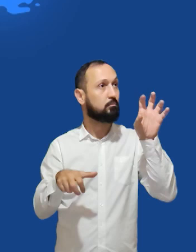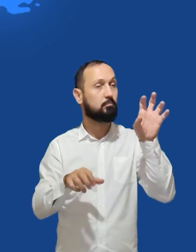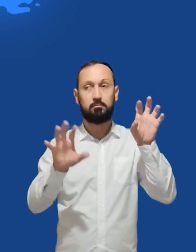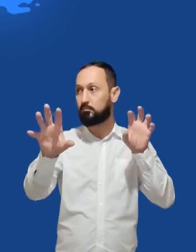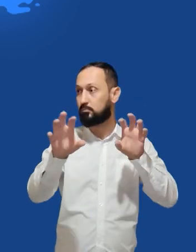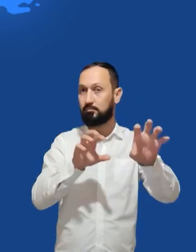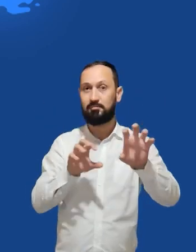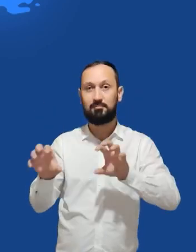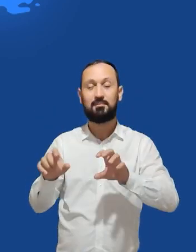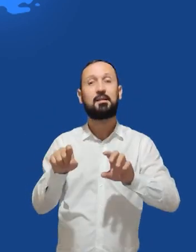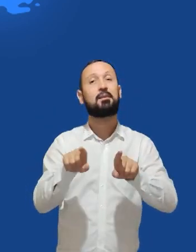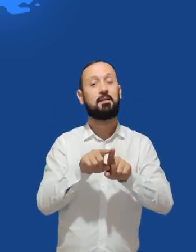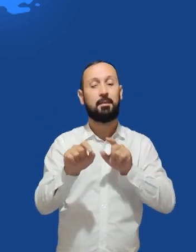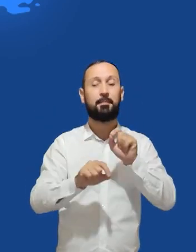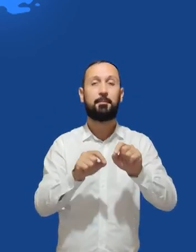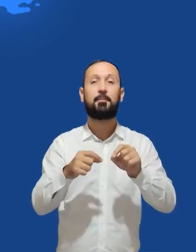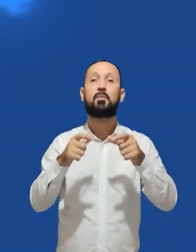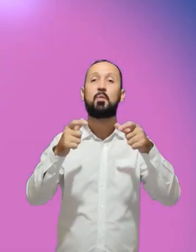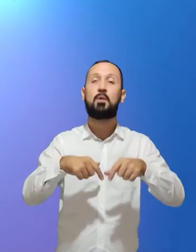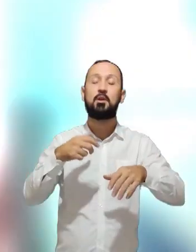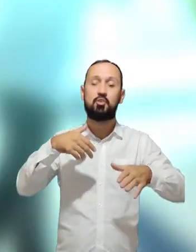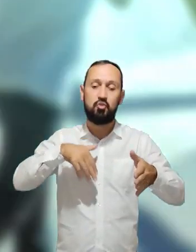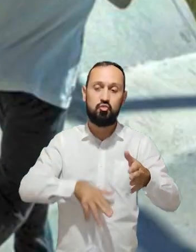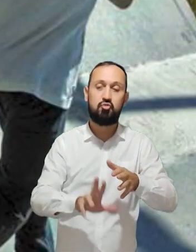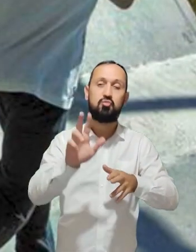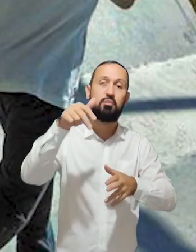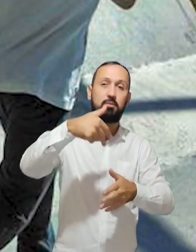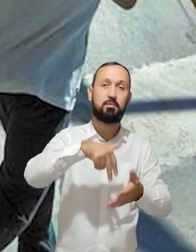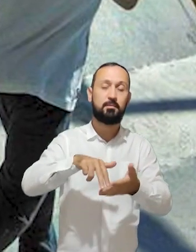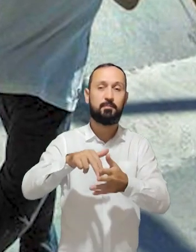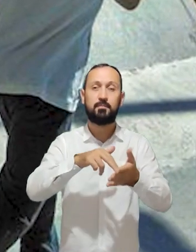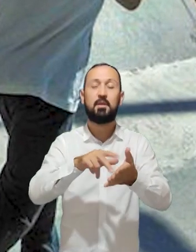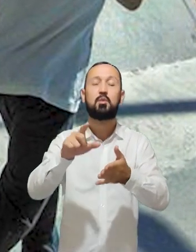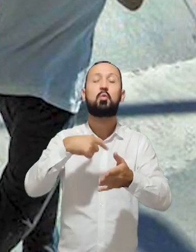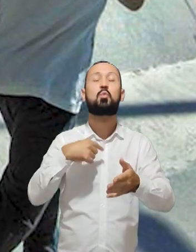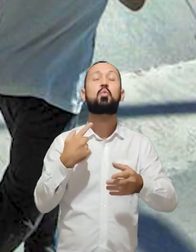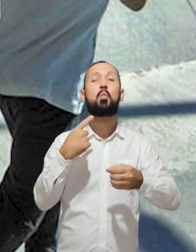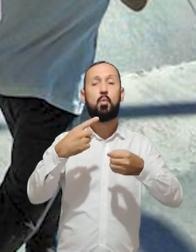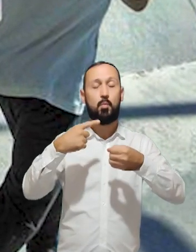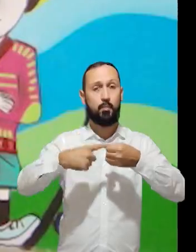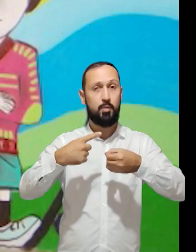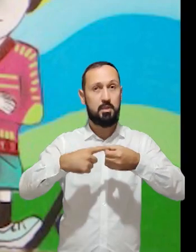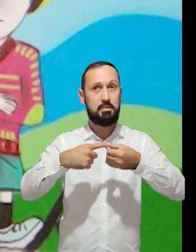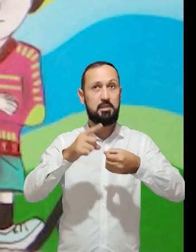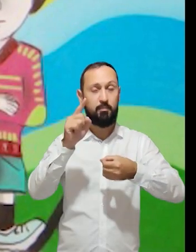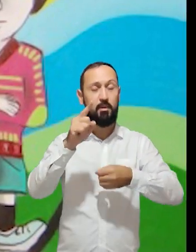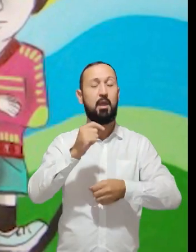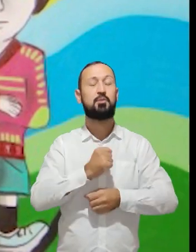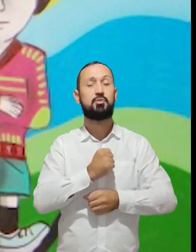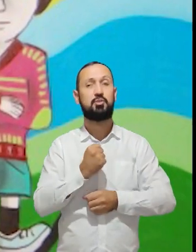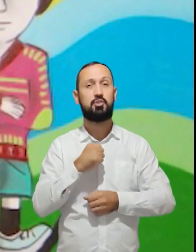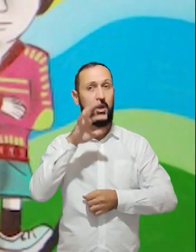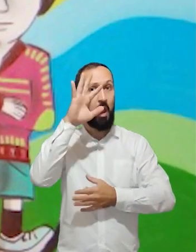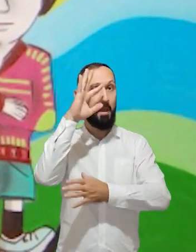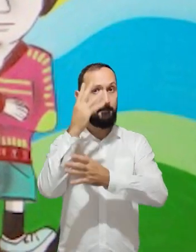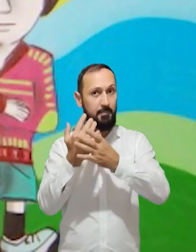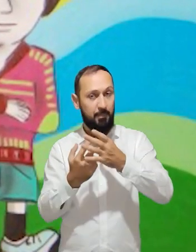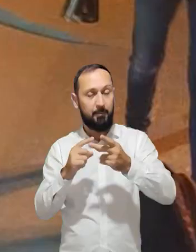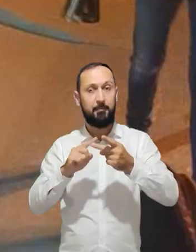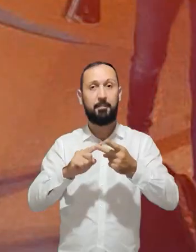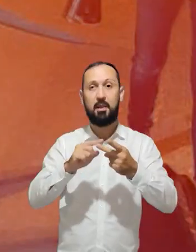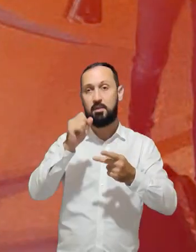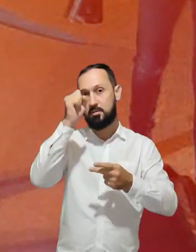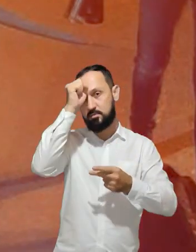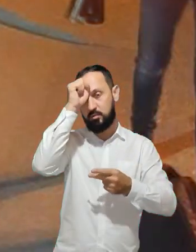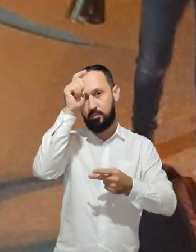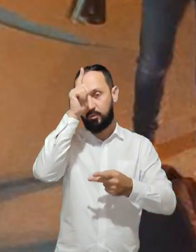Grande, retratou animações que mudavam instantaneamente de lugar. Além disso, as pistas de skate dos